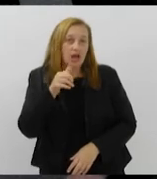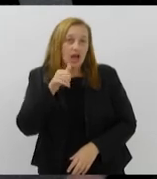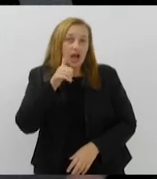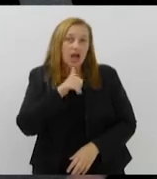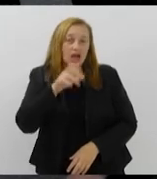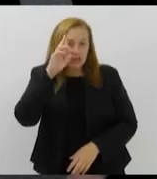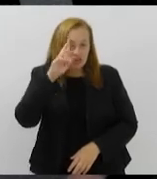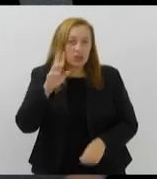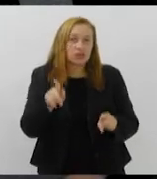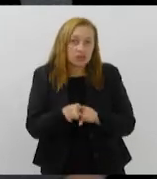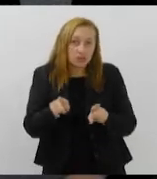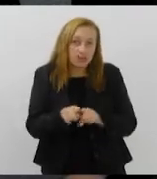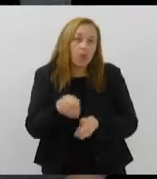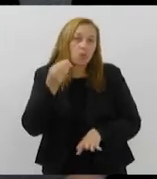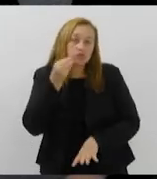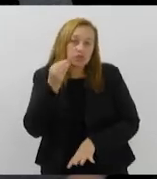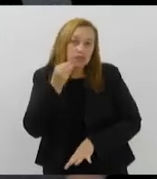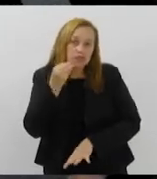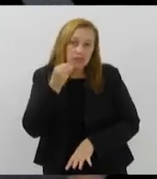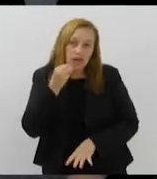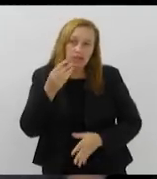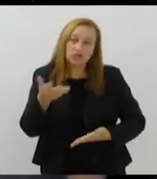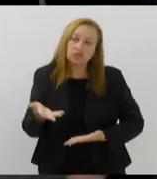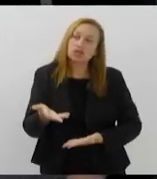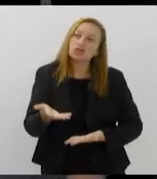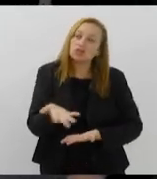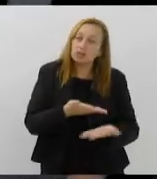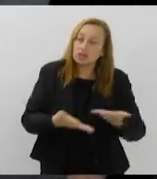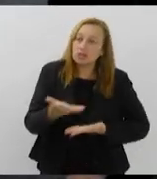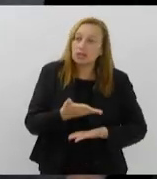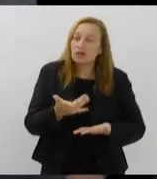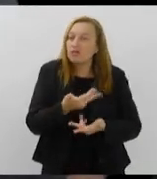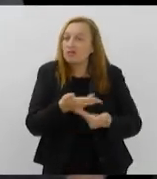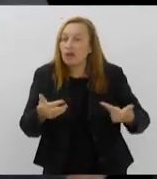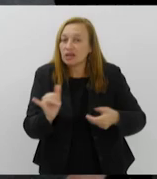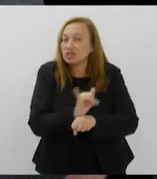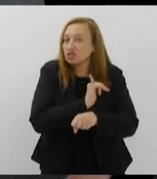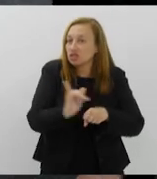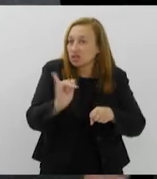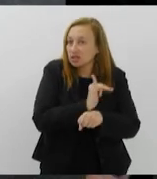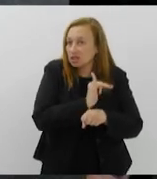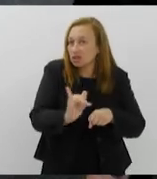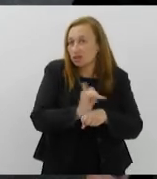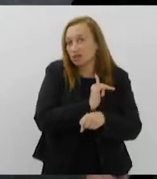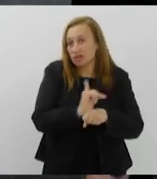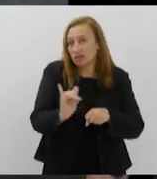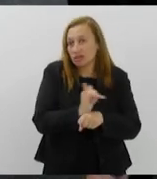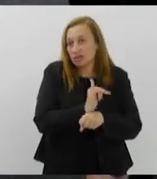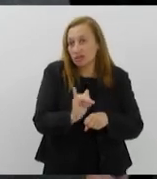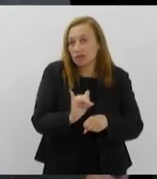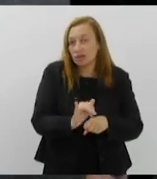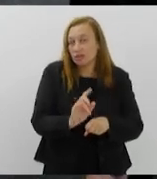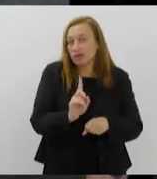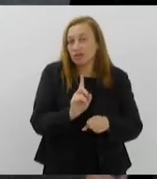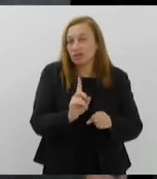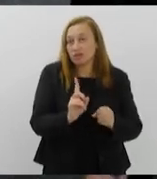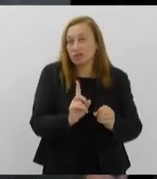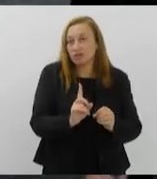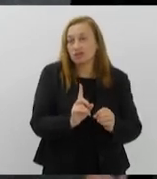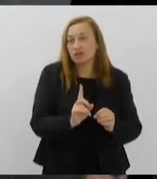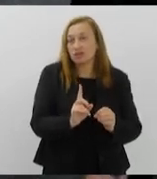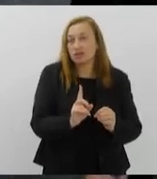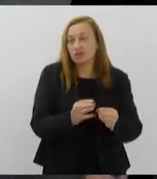de participar também. E ali saíram várias estratégias para que esse não seja uma tônica no estado do Rio de